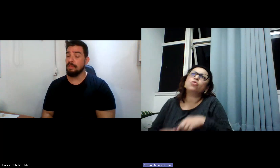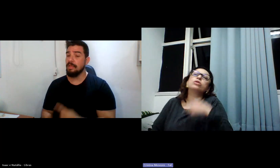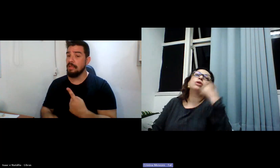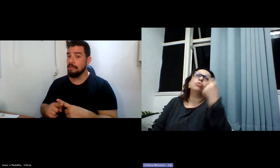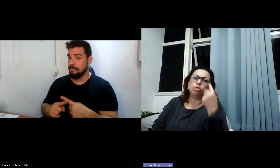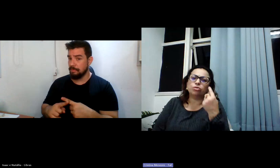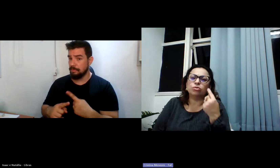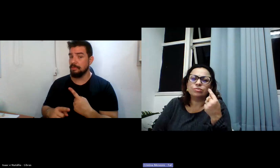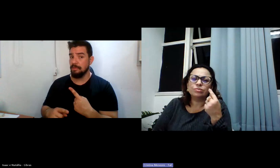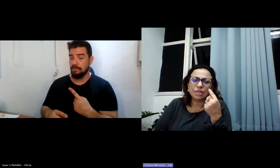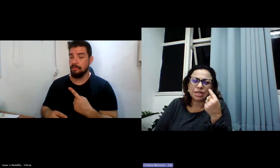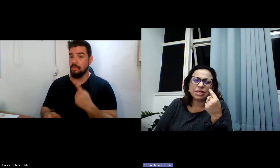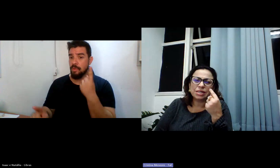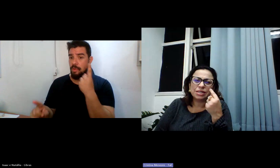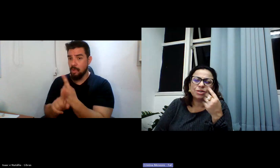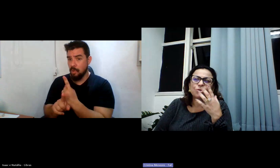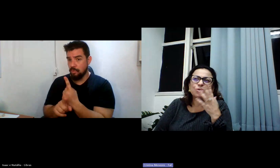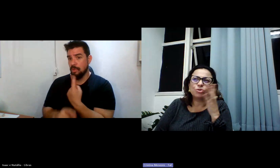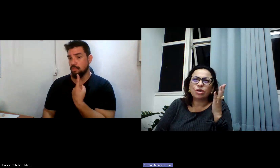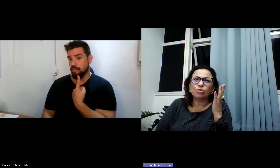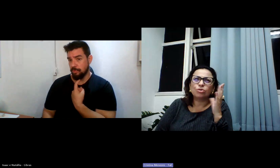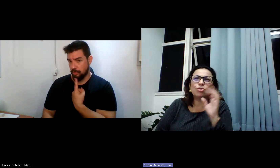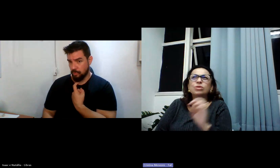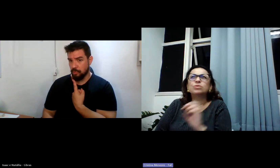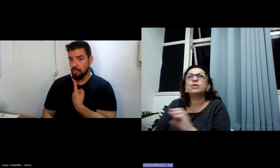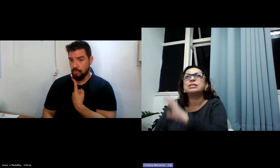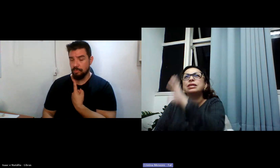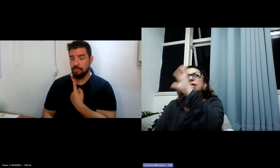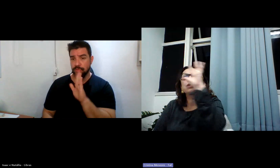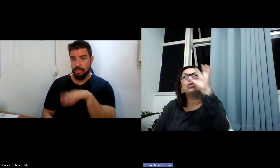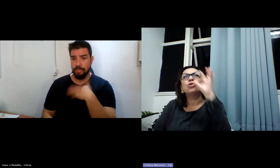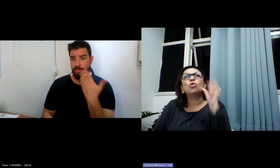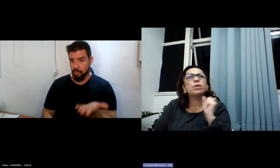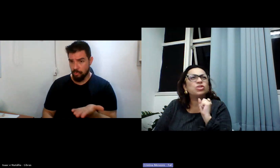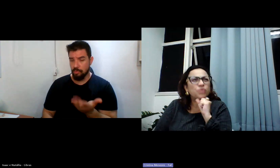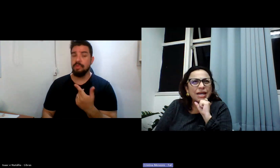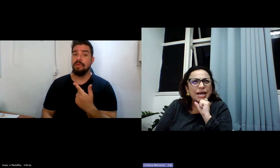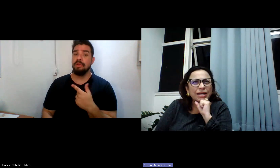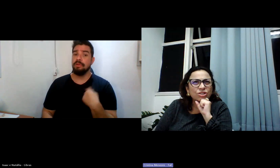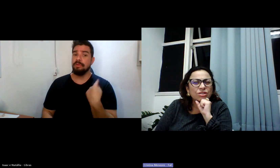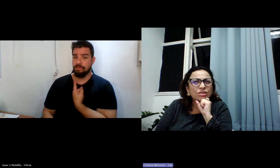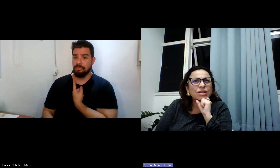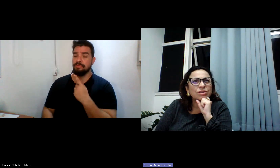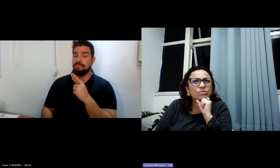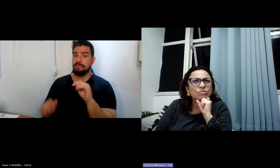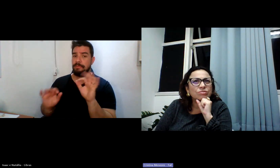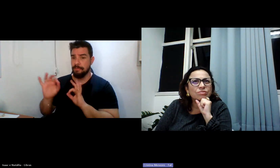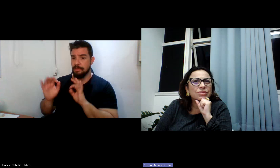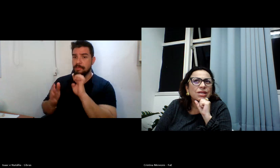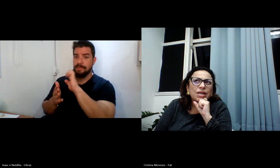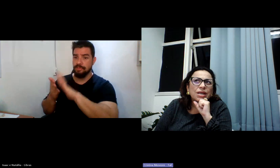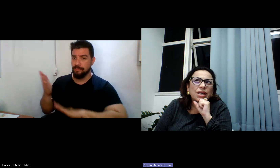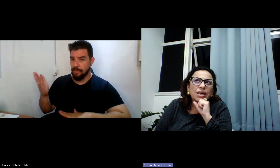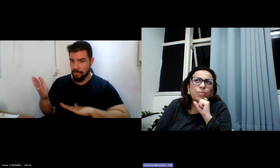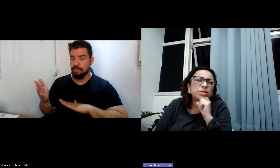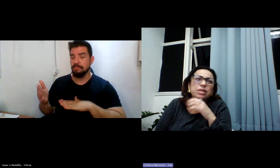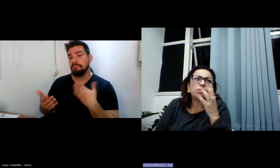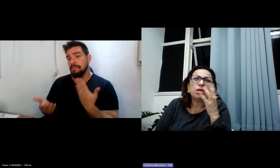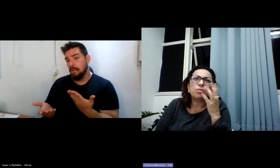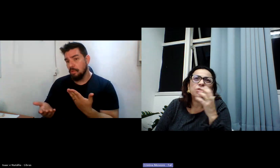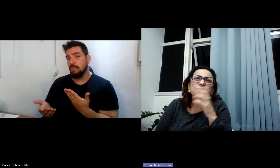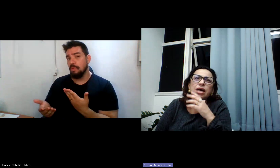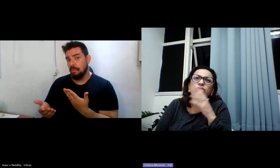o encontro é único, né? O encontro é único. Nós vamos fazer uma atividade. Então,